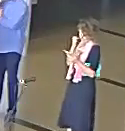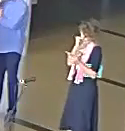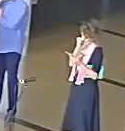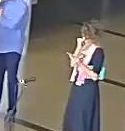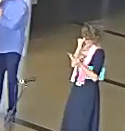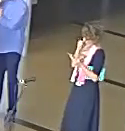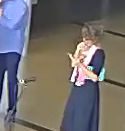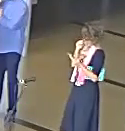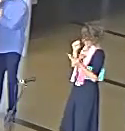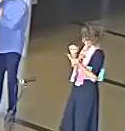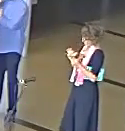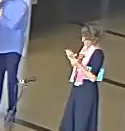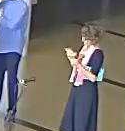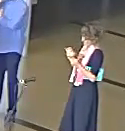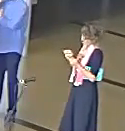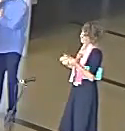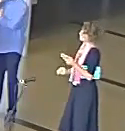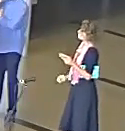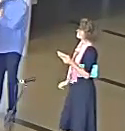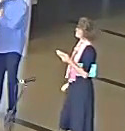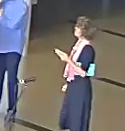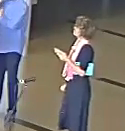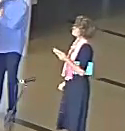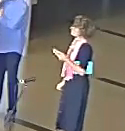eu tô filmando amor tô filmando